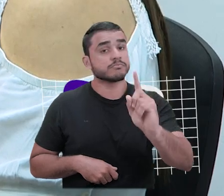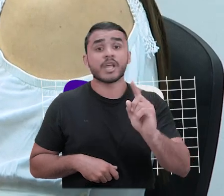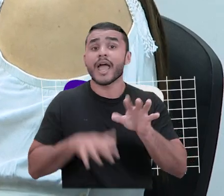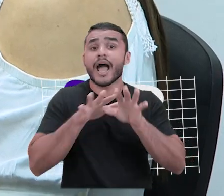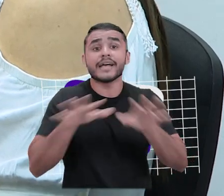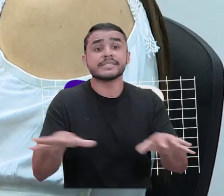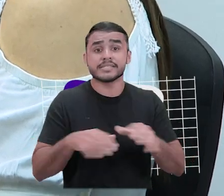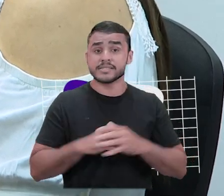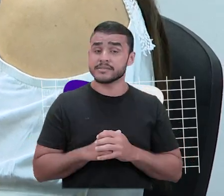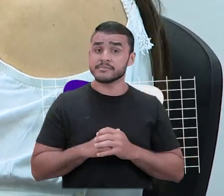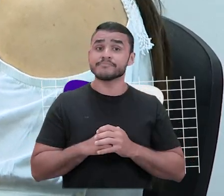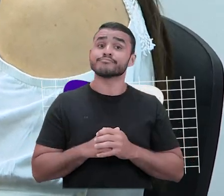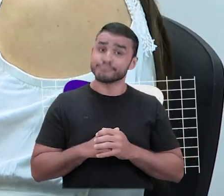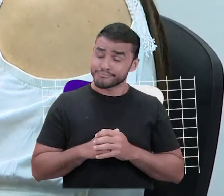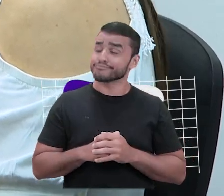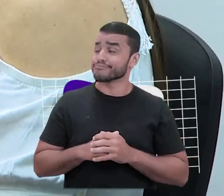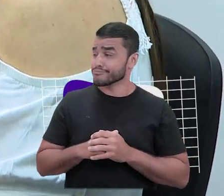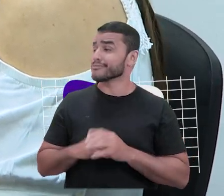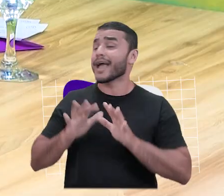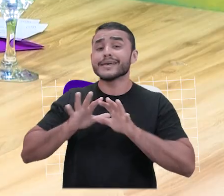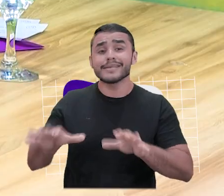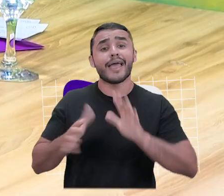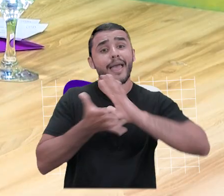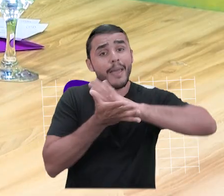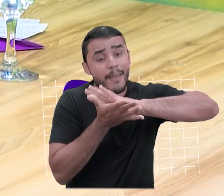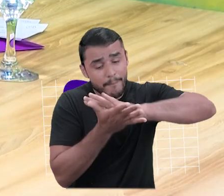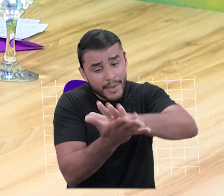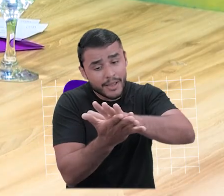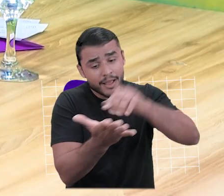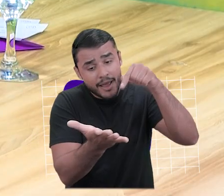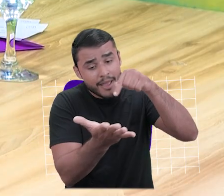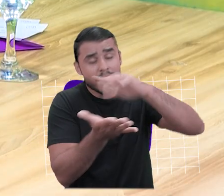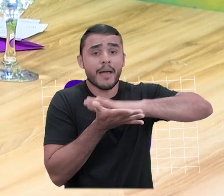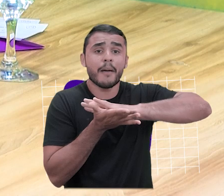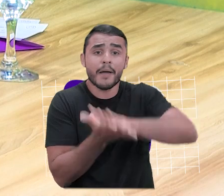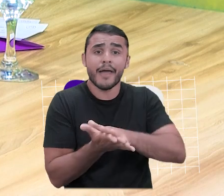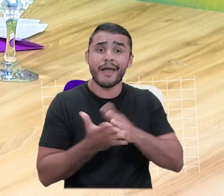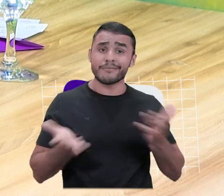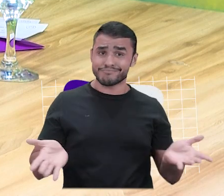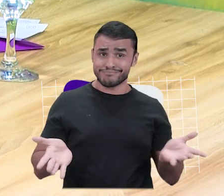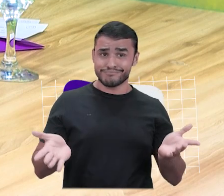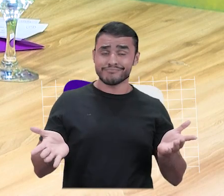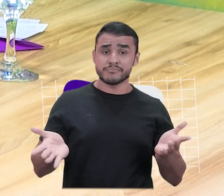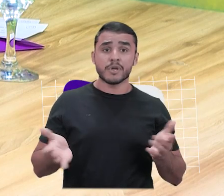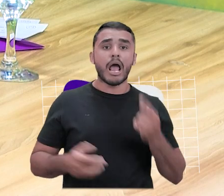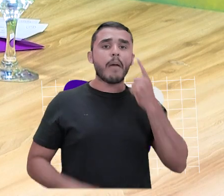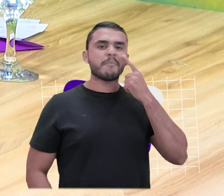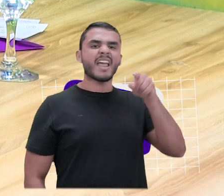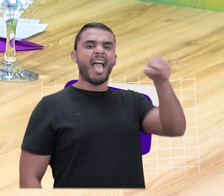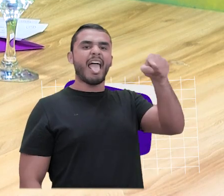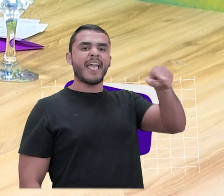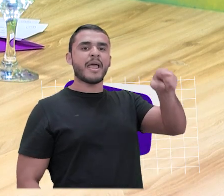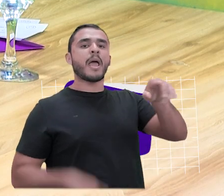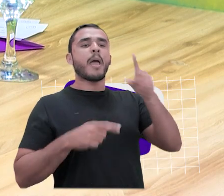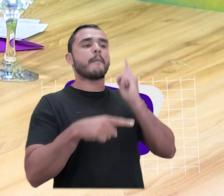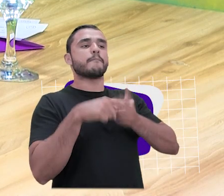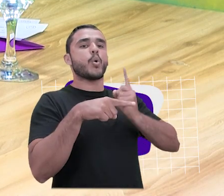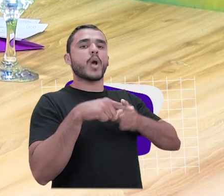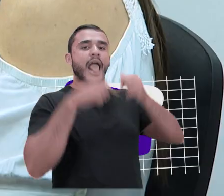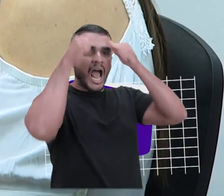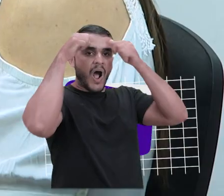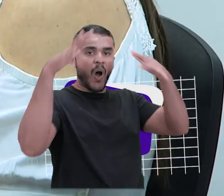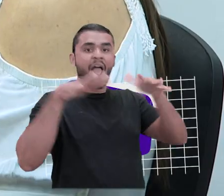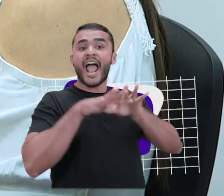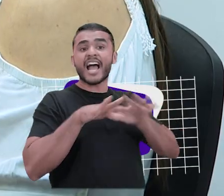do pré-conceito. Justamente. Tudo vira em torno dele. Que é um conceito errado sobre o que a gente é, né? Total. É sobre